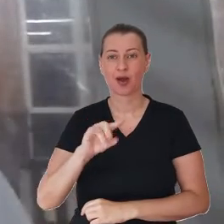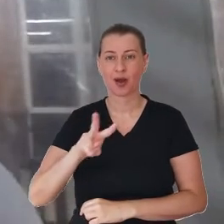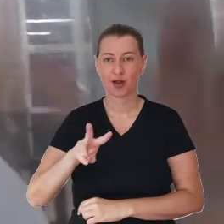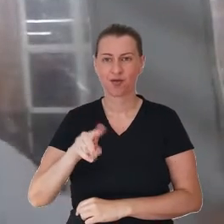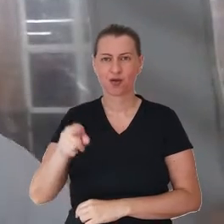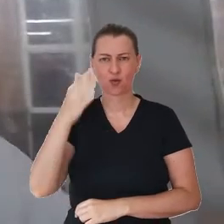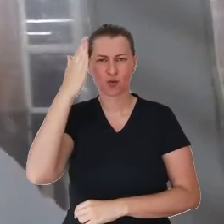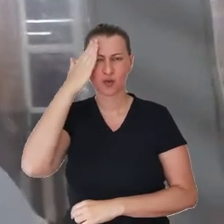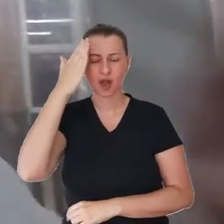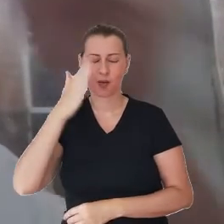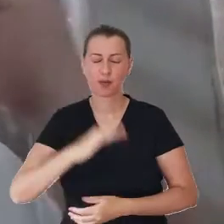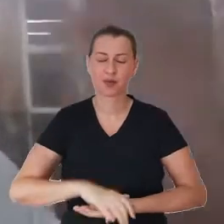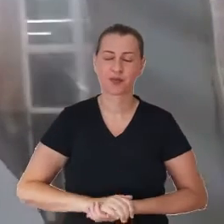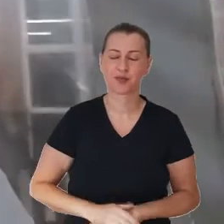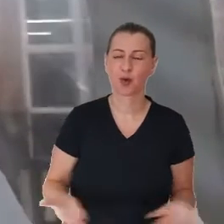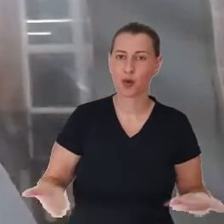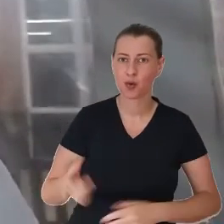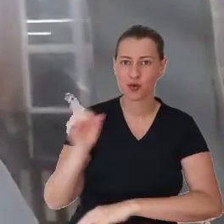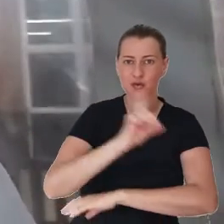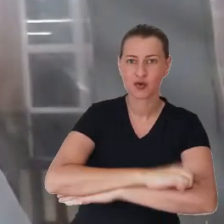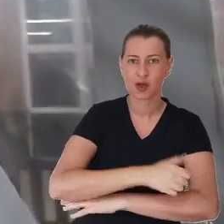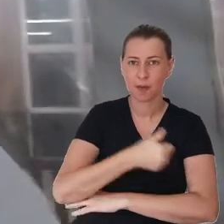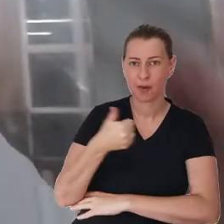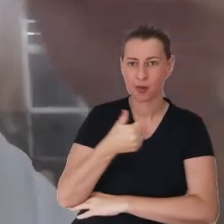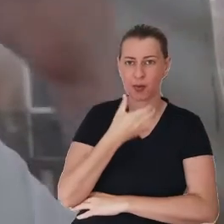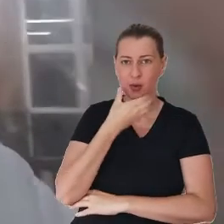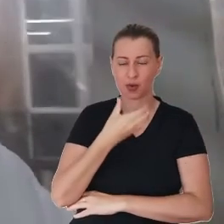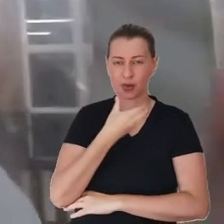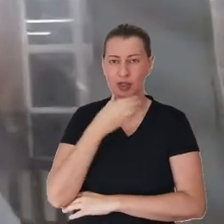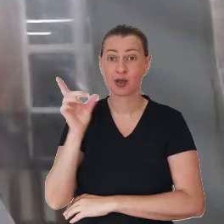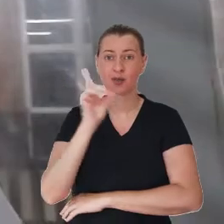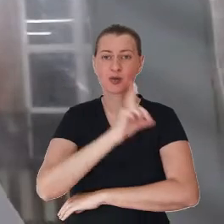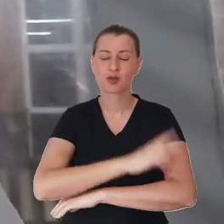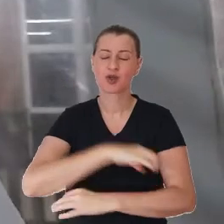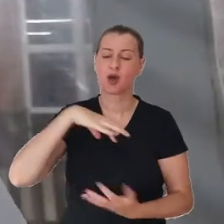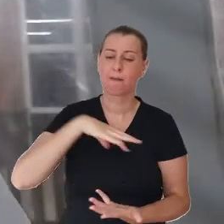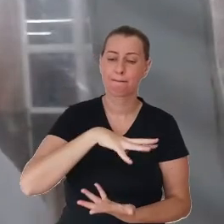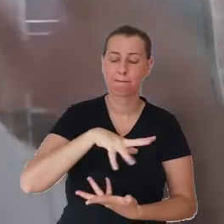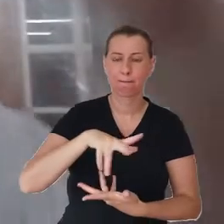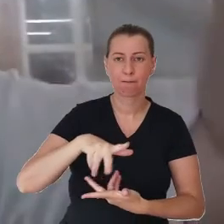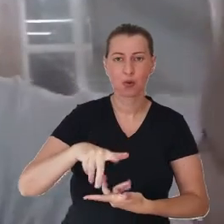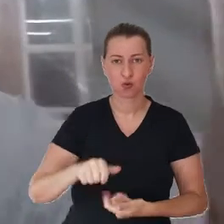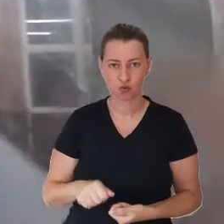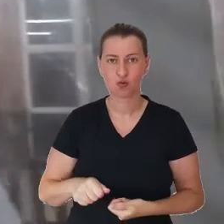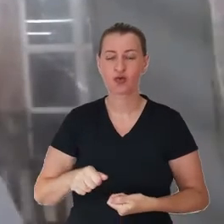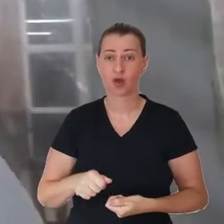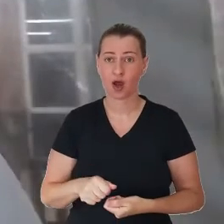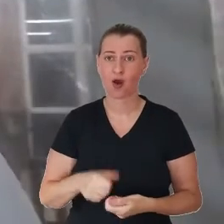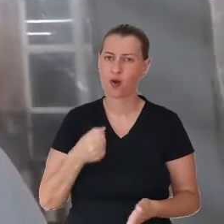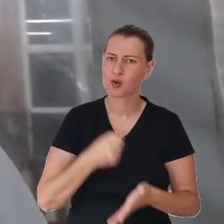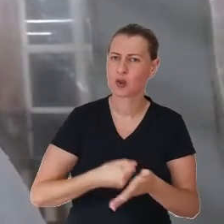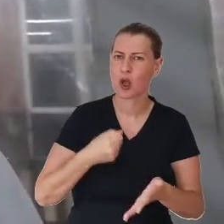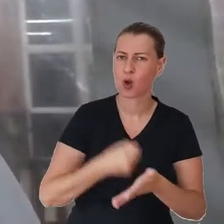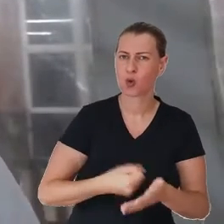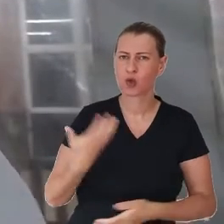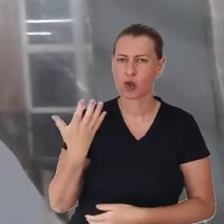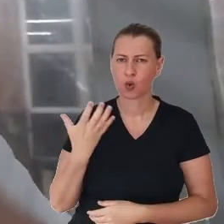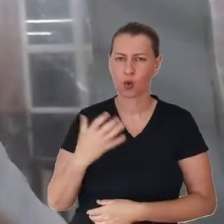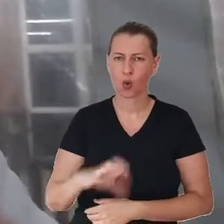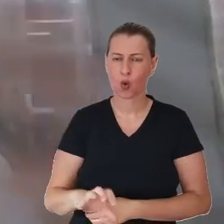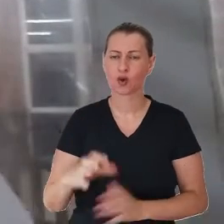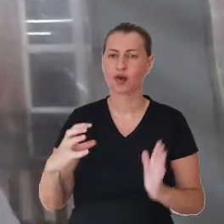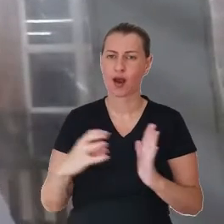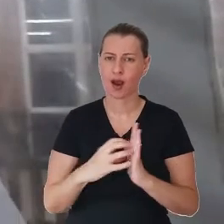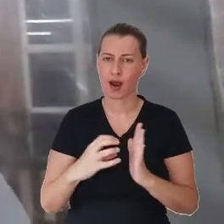Sabendo. Hoje é 1º de dezembro, é o Dia Internacional, é o Dia Mundial da Luta contra a AIDS.